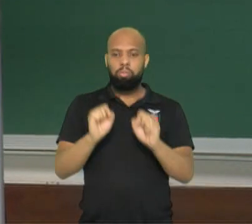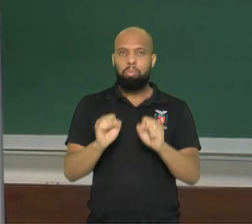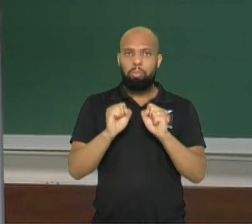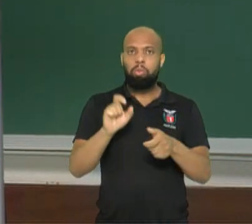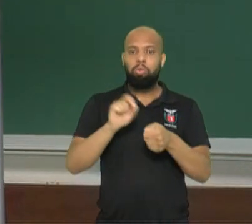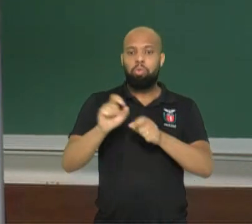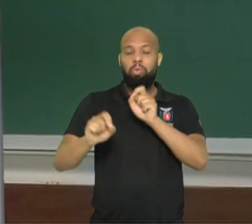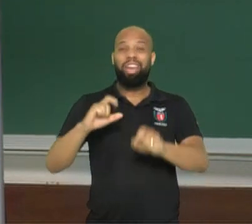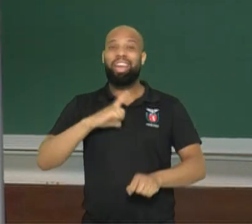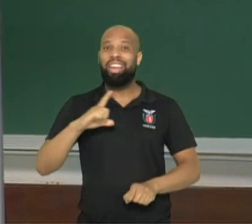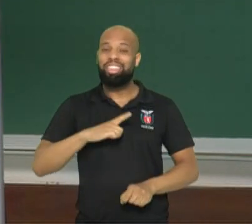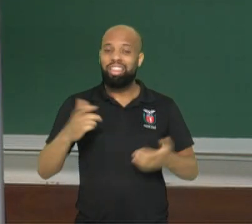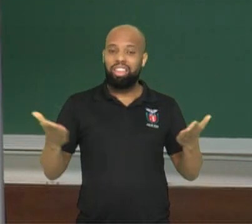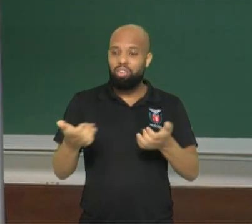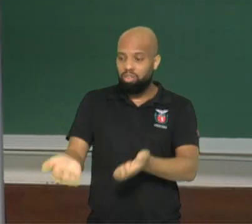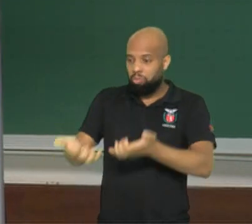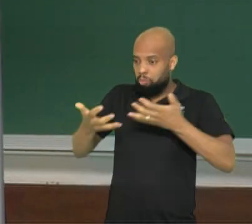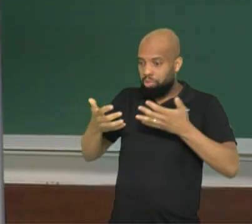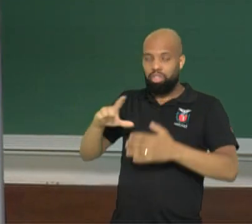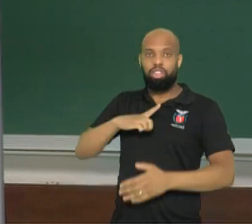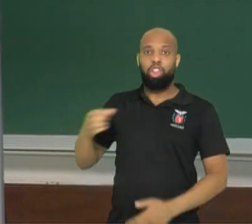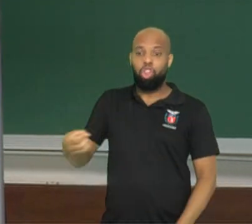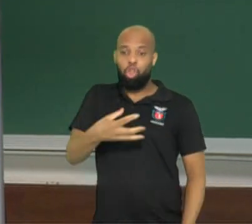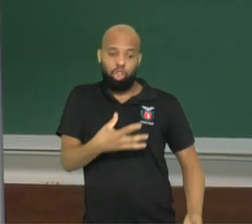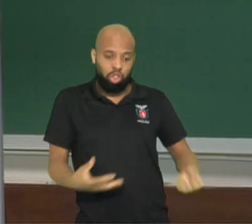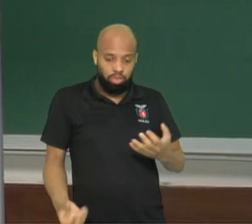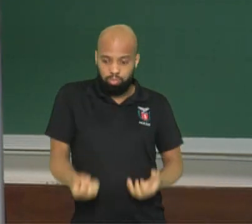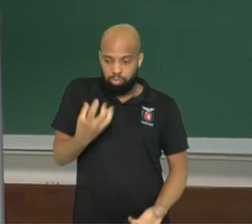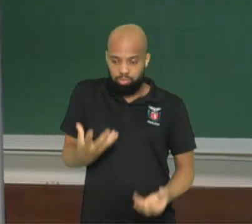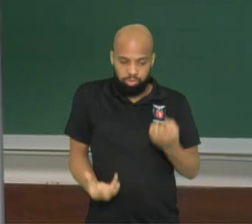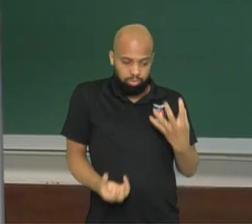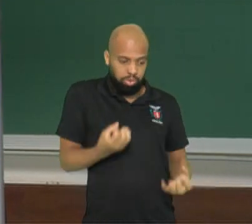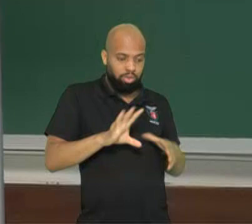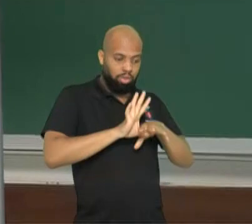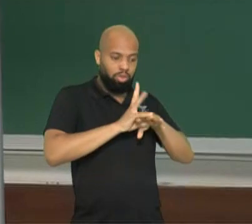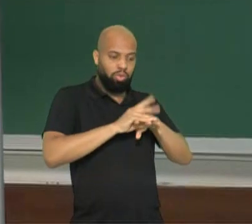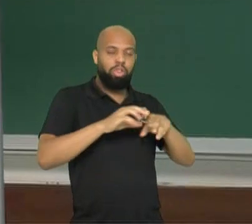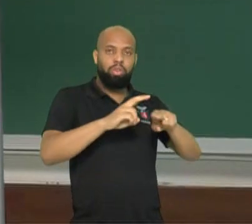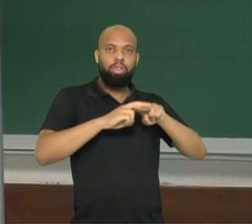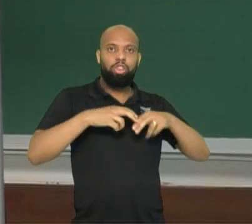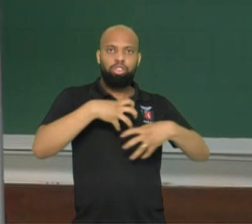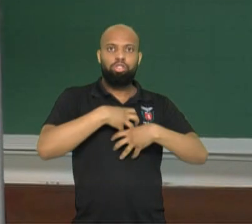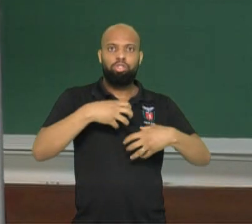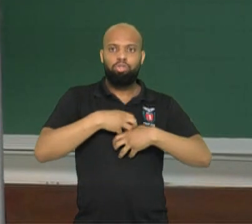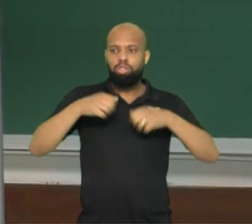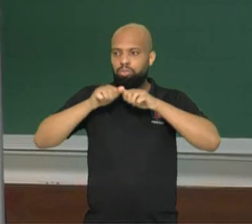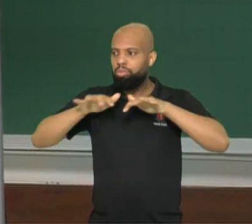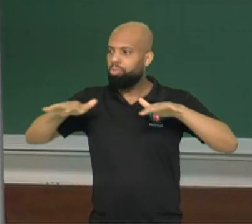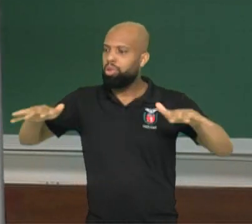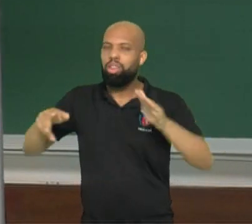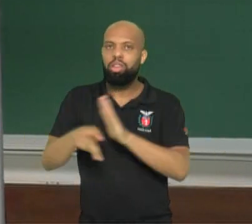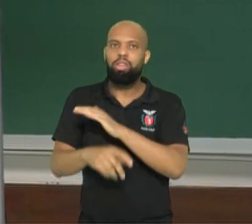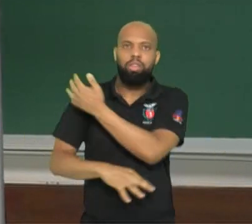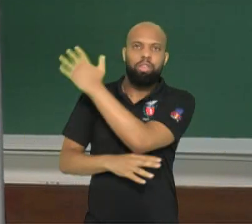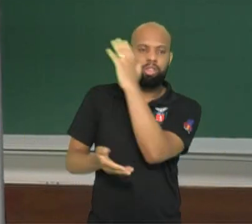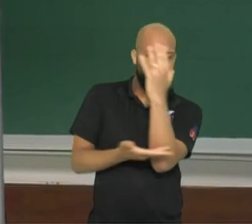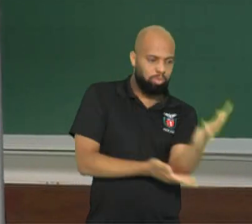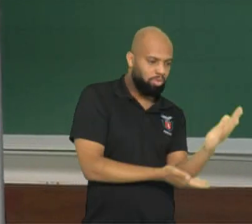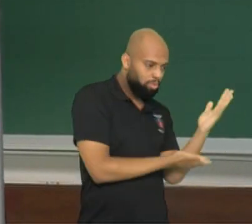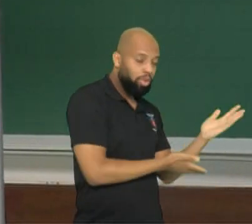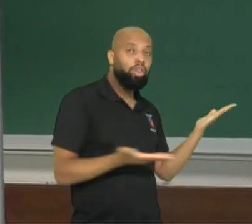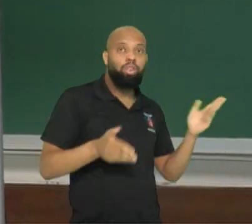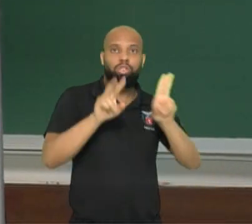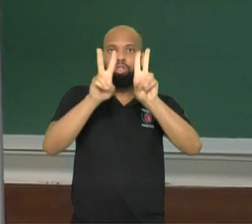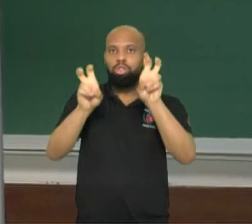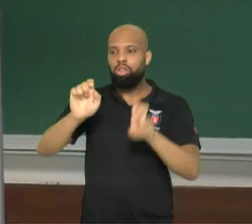ao aparecimento ou ressurgimento de várias doenças por causa desse efeito aí de transbordamento de borda. O assunto de hoje